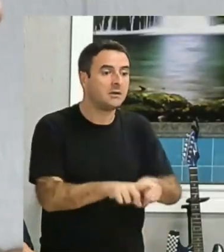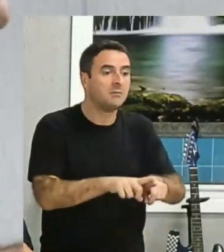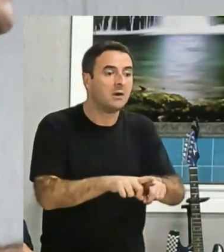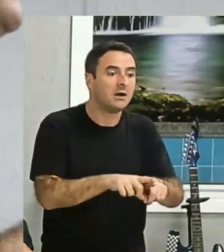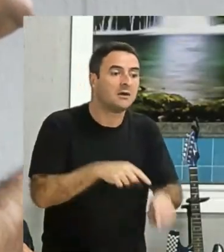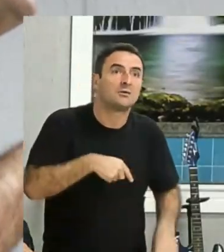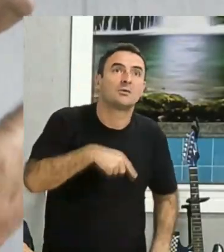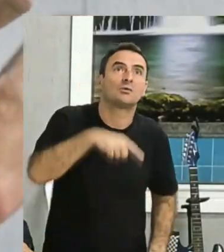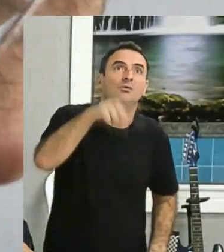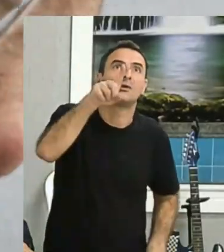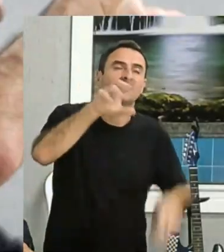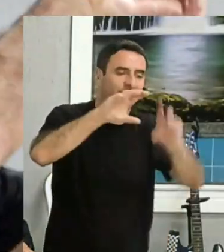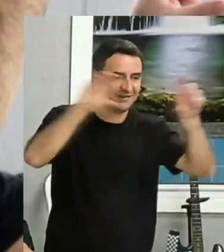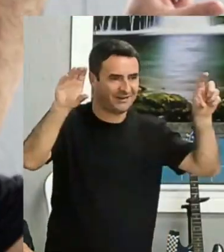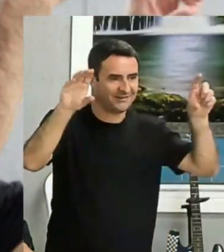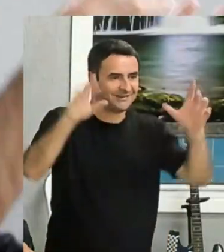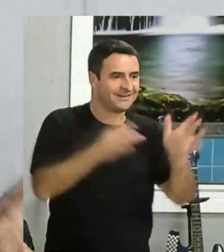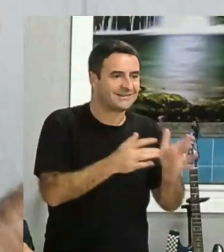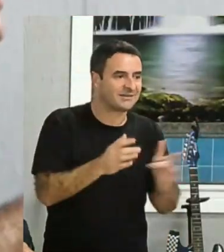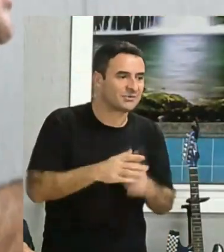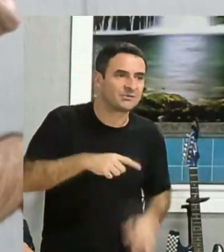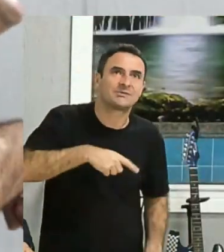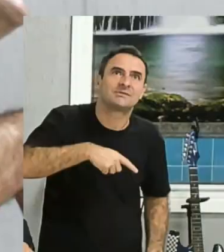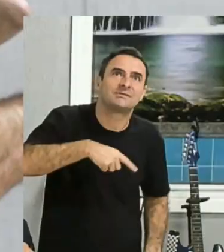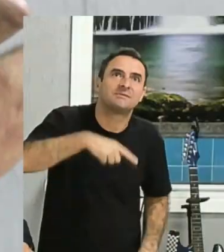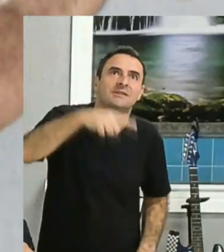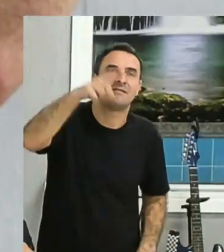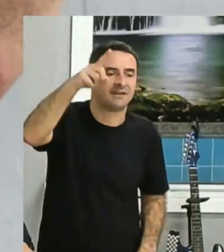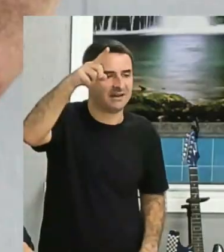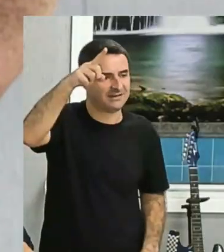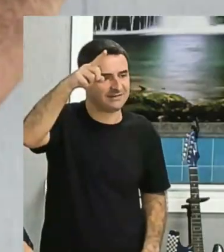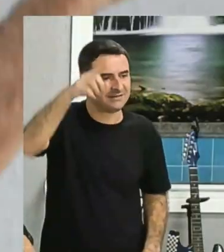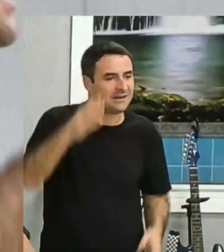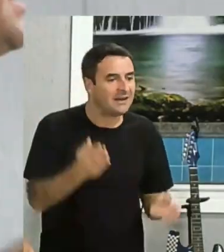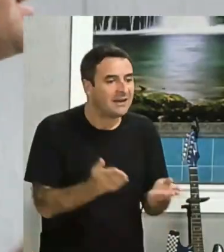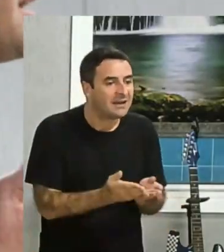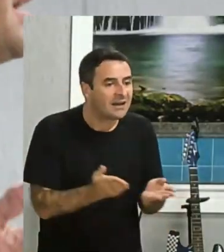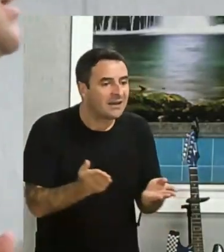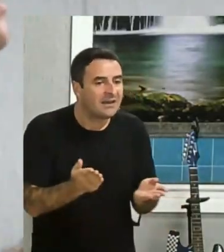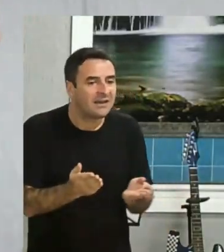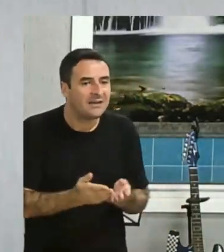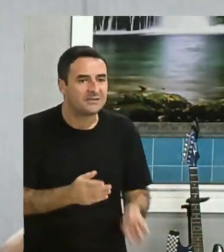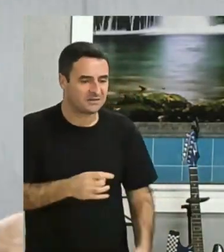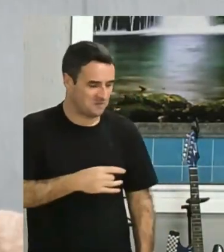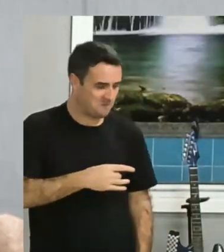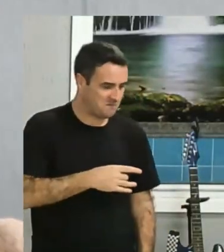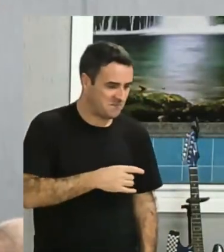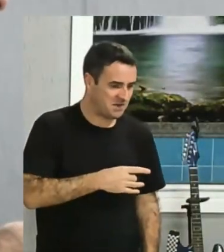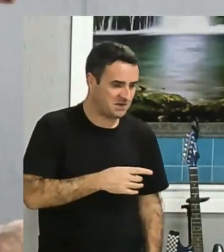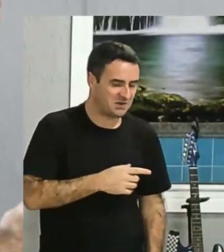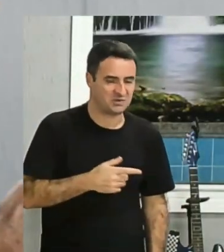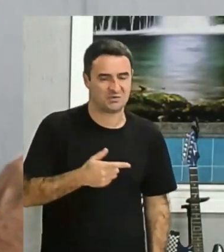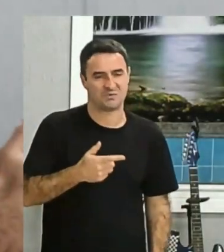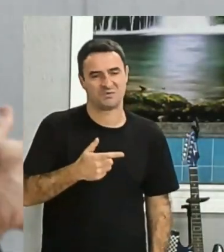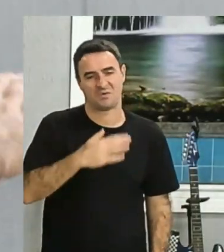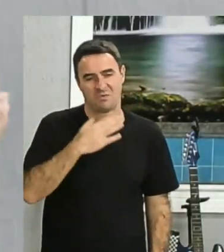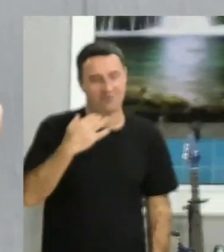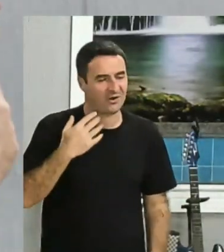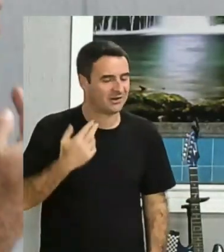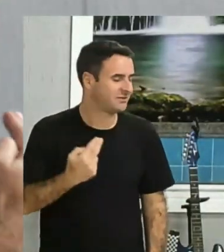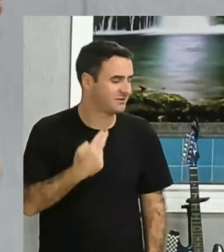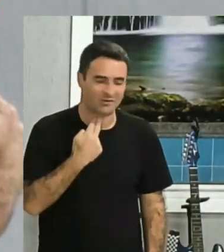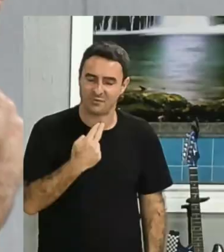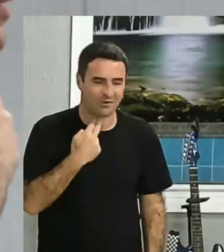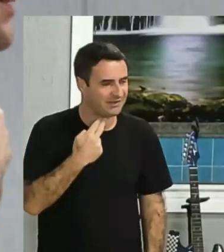Jesus está me levando. Entende? Crente não tem medo da morte. Não tenha medo da morte. Cristo deu a